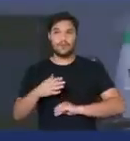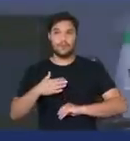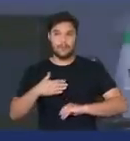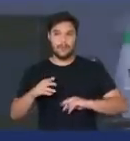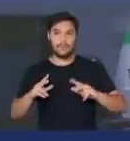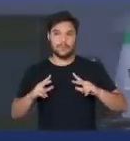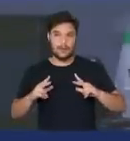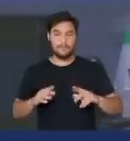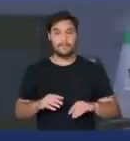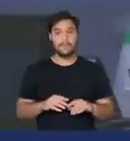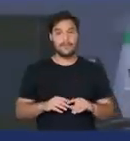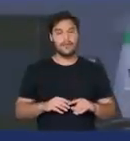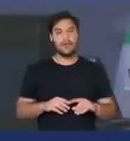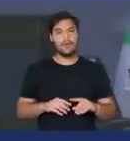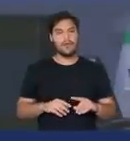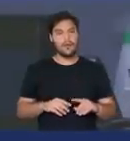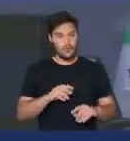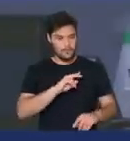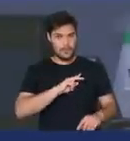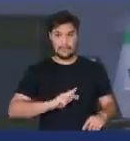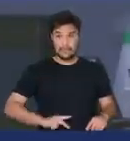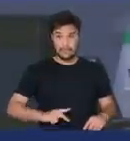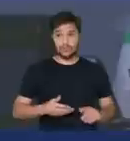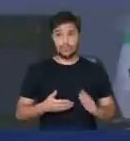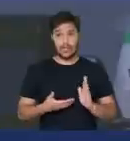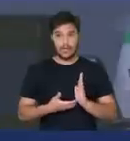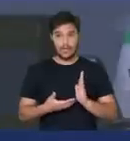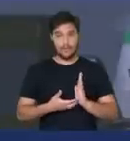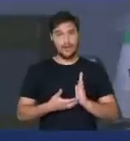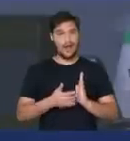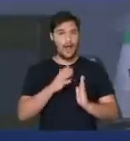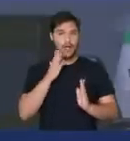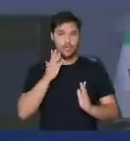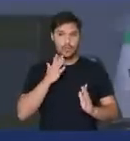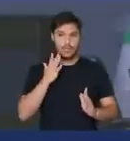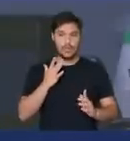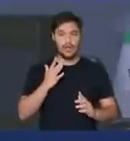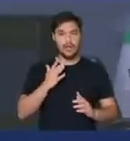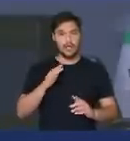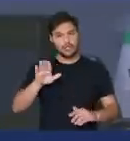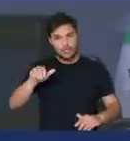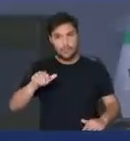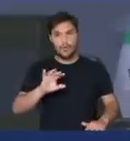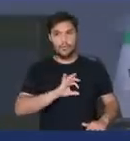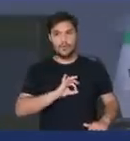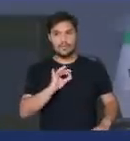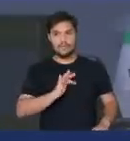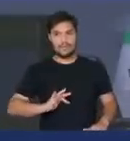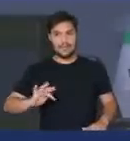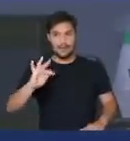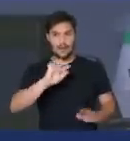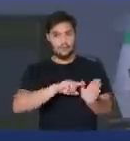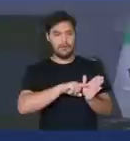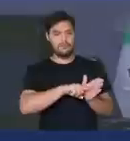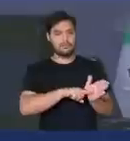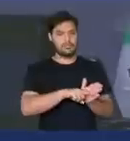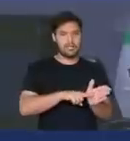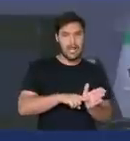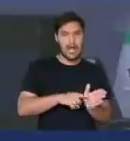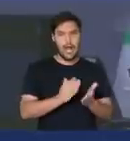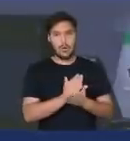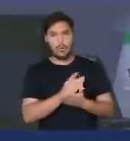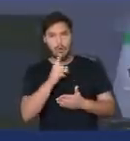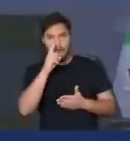fornece internet para a Câmara. O presidente da Câmara, deputado Arthur Lira, acionou a Polícia Federal para investigar suspeita de